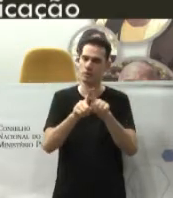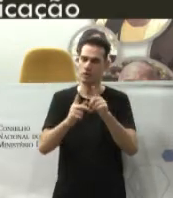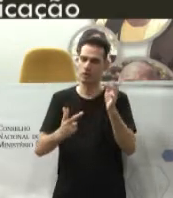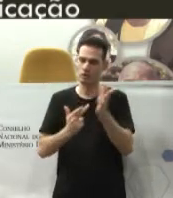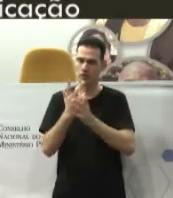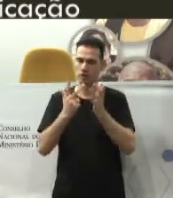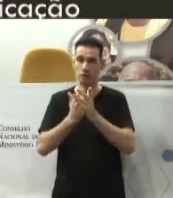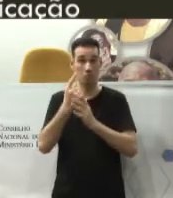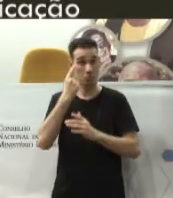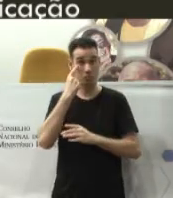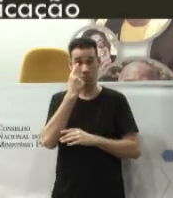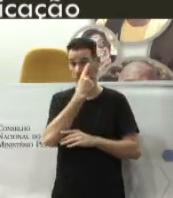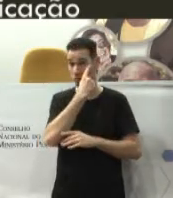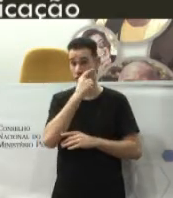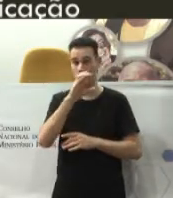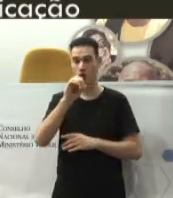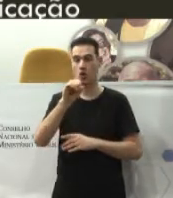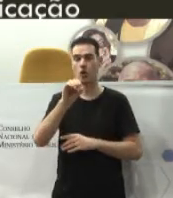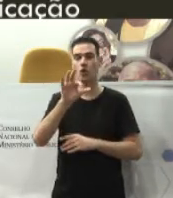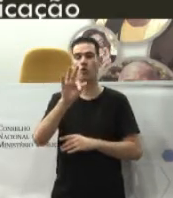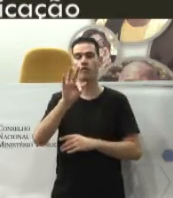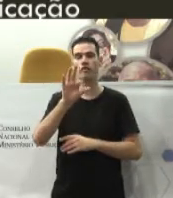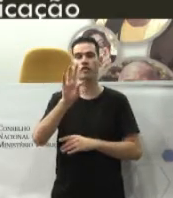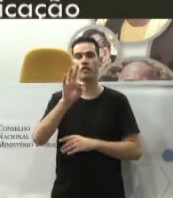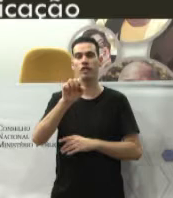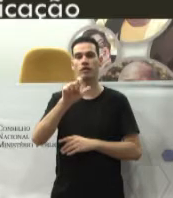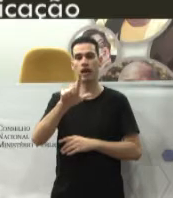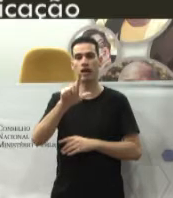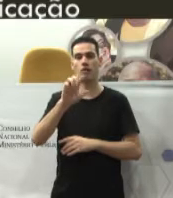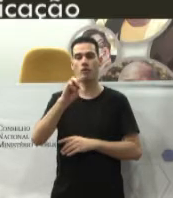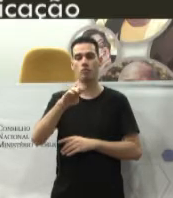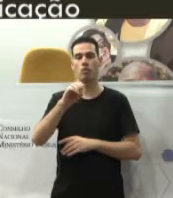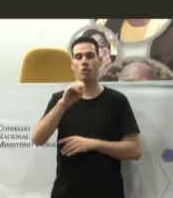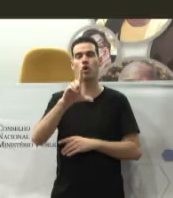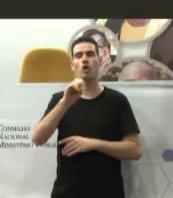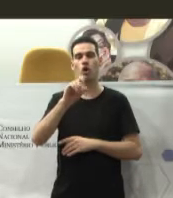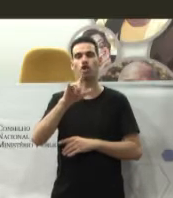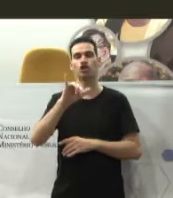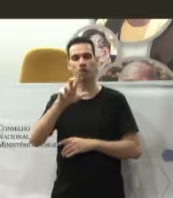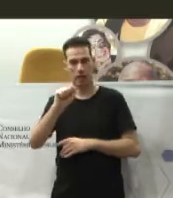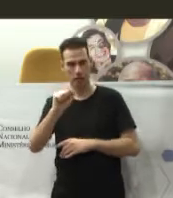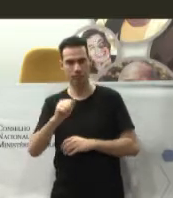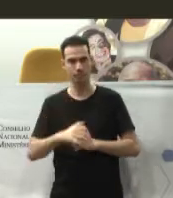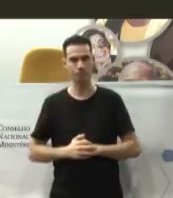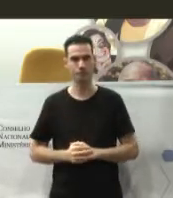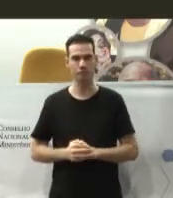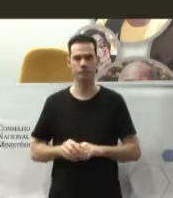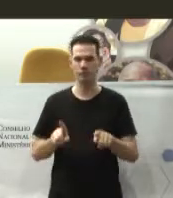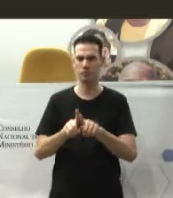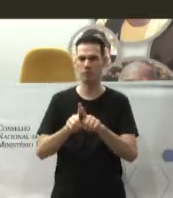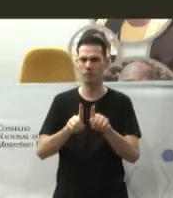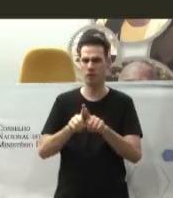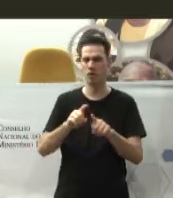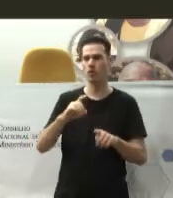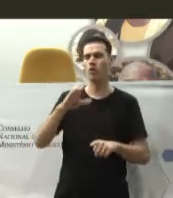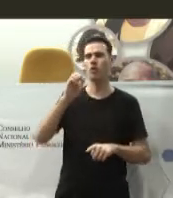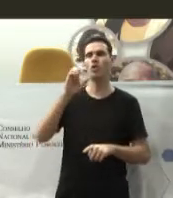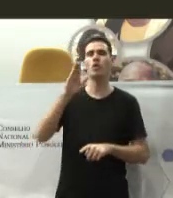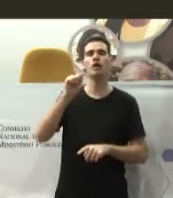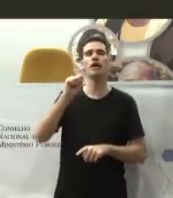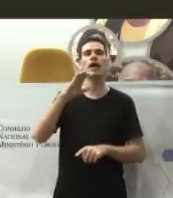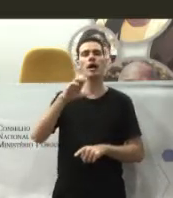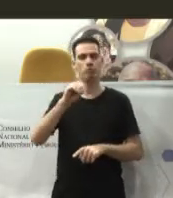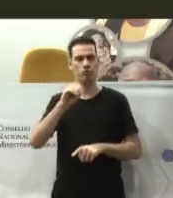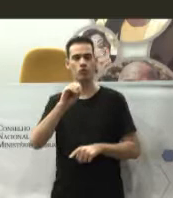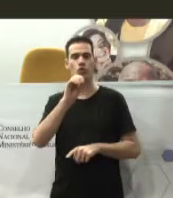oftalmológicas, que vai ser algo que a gente vai ter um probleminha para enfrentar. O caso da UTI, ele é bem interessante.